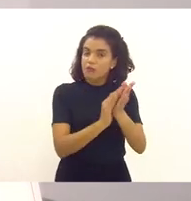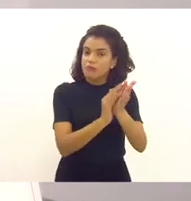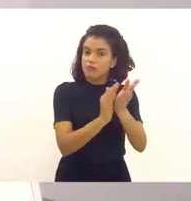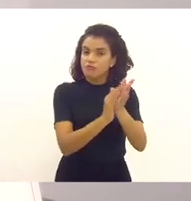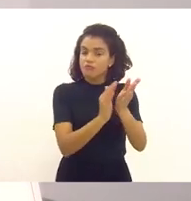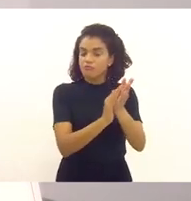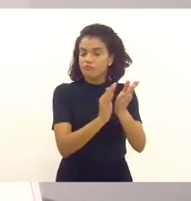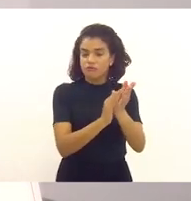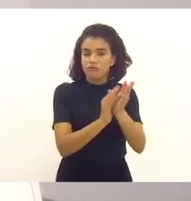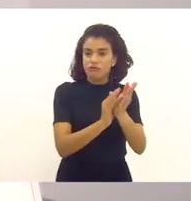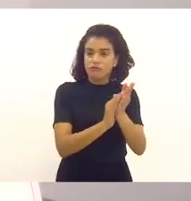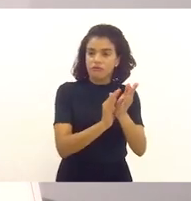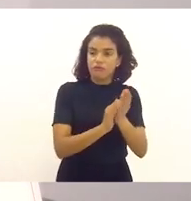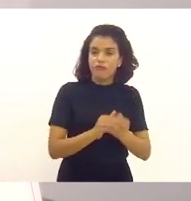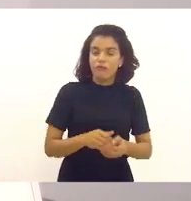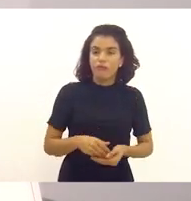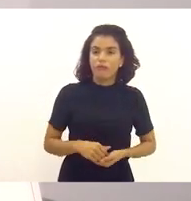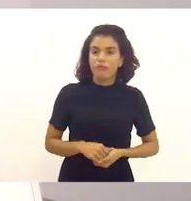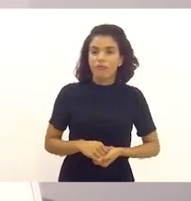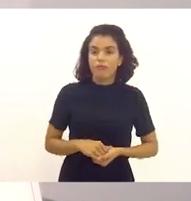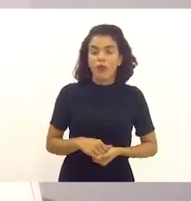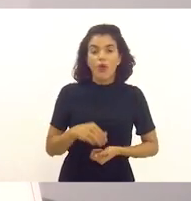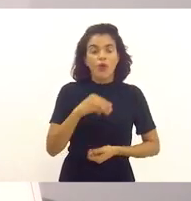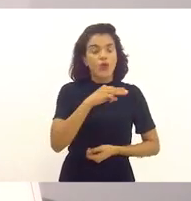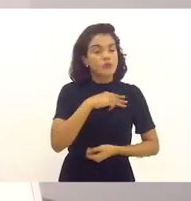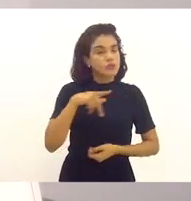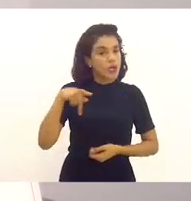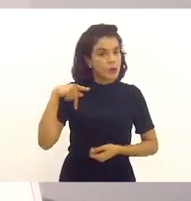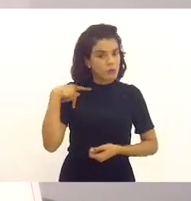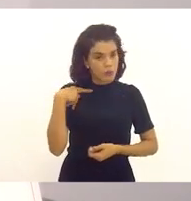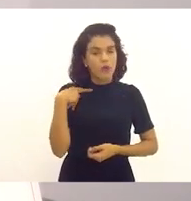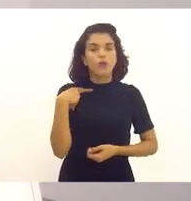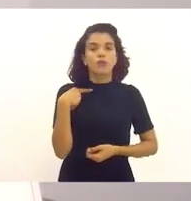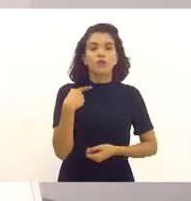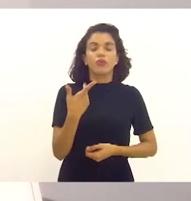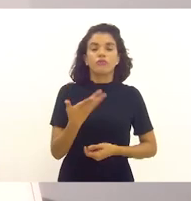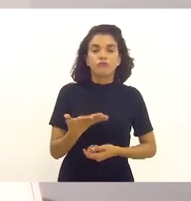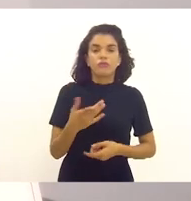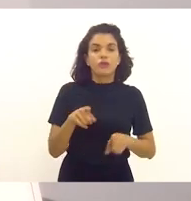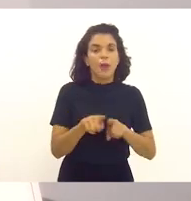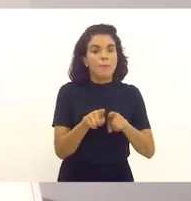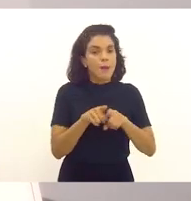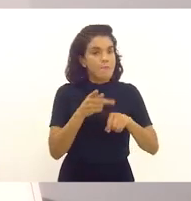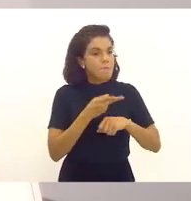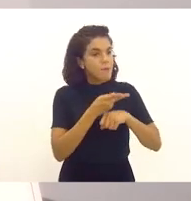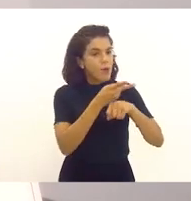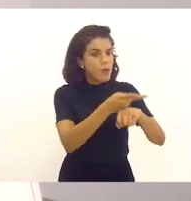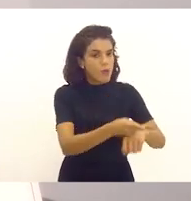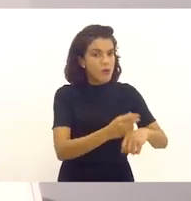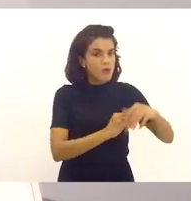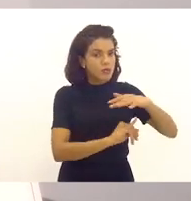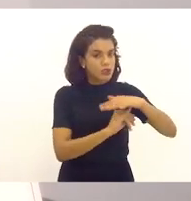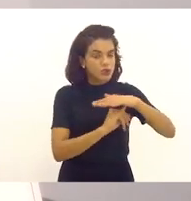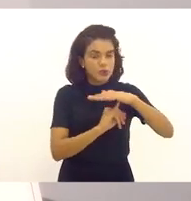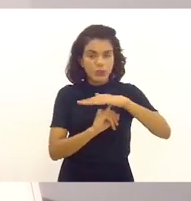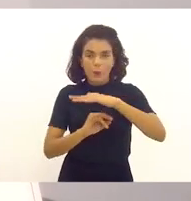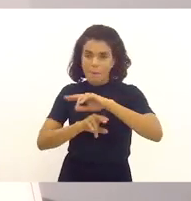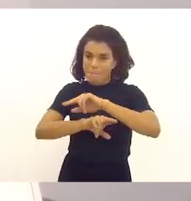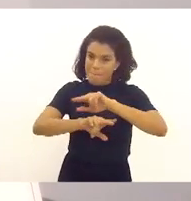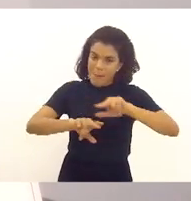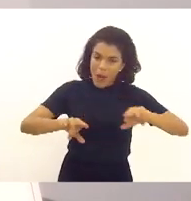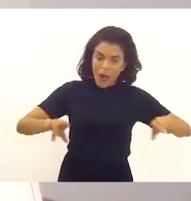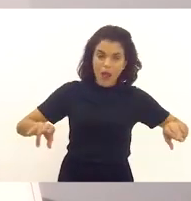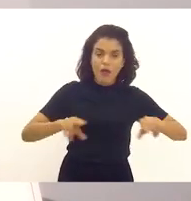que Ministério Público vai na esteira de outras instituições que compõem a rede